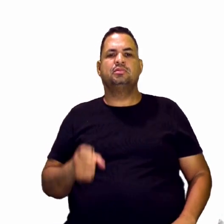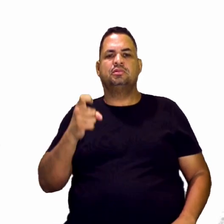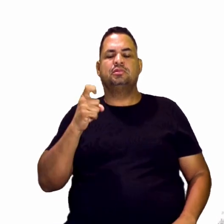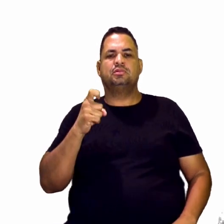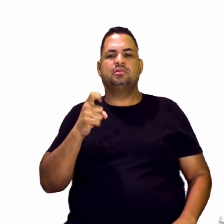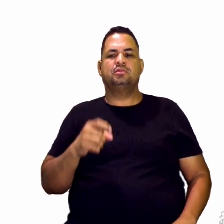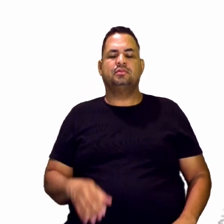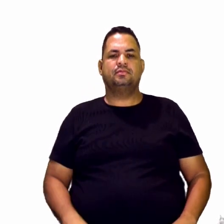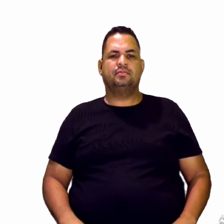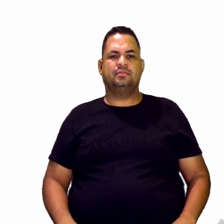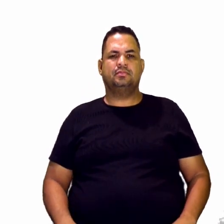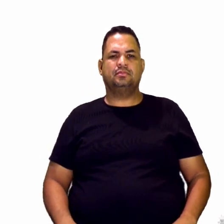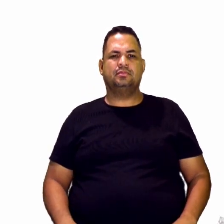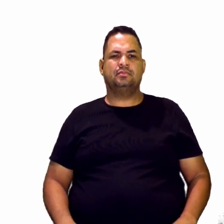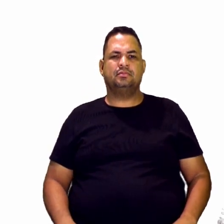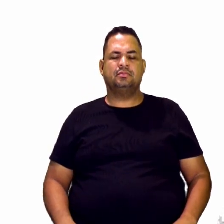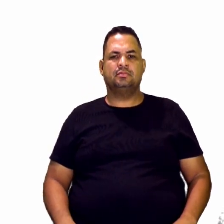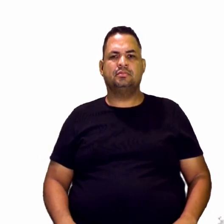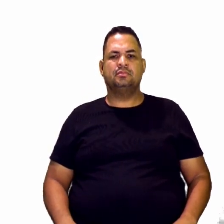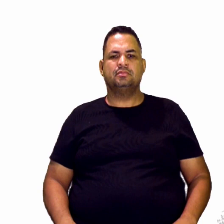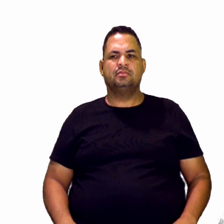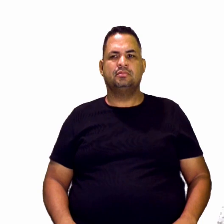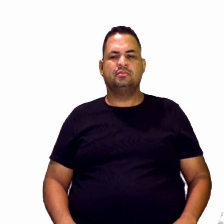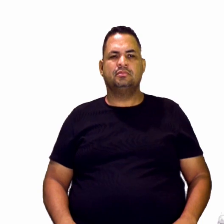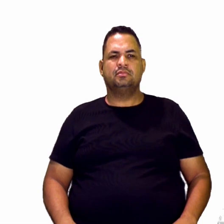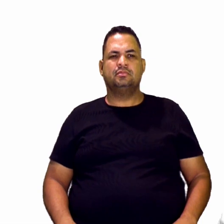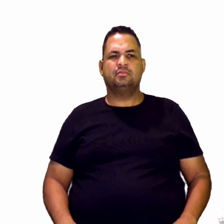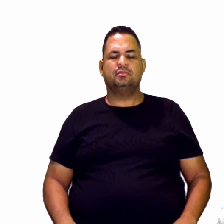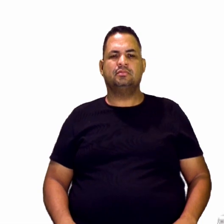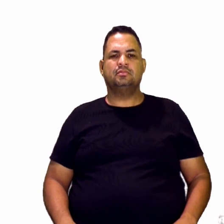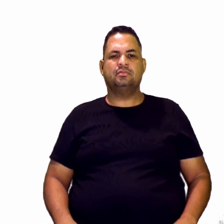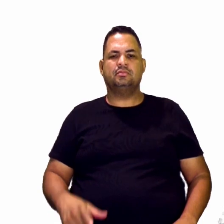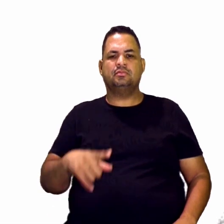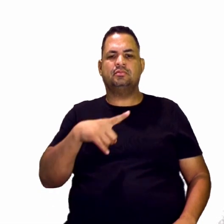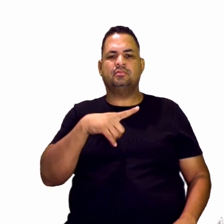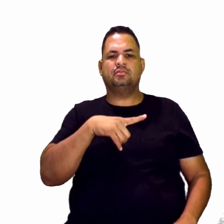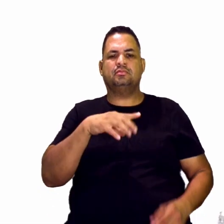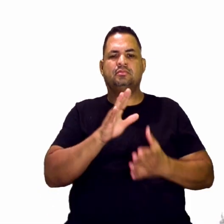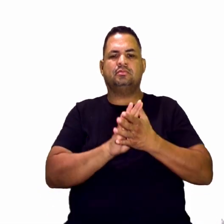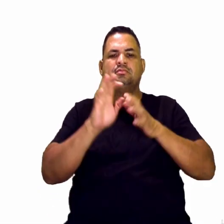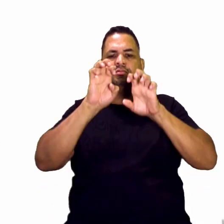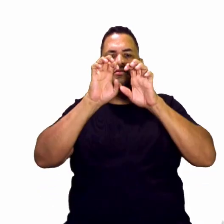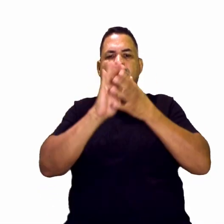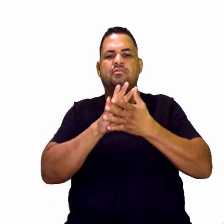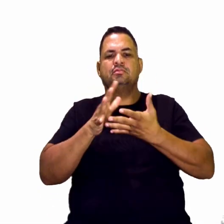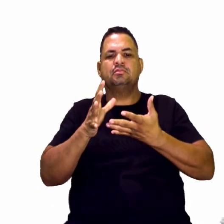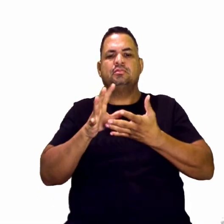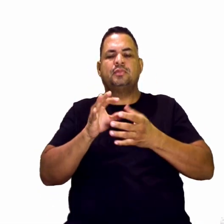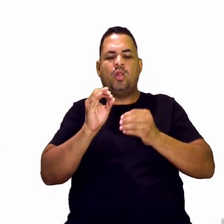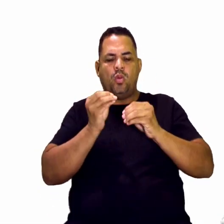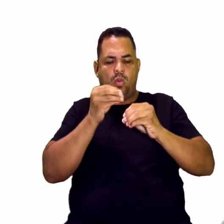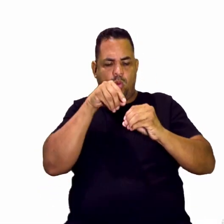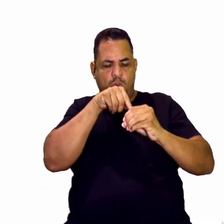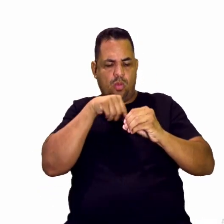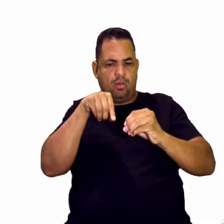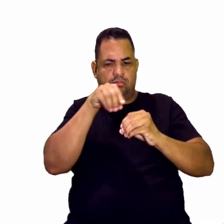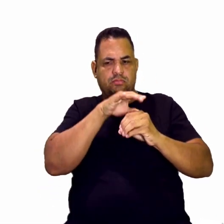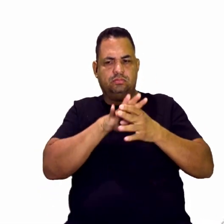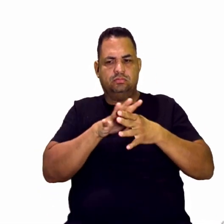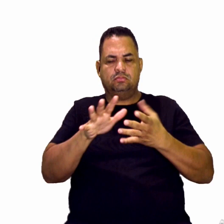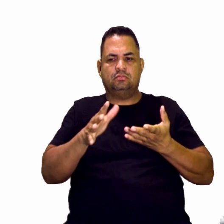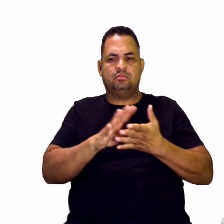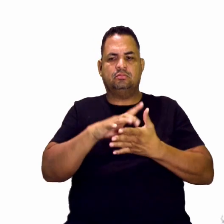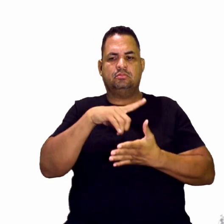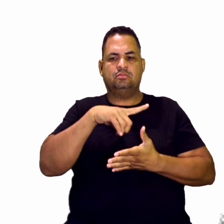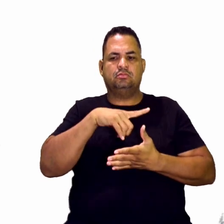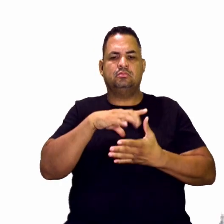tá? Glicocálix, que vai ser o quê? Uma estrutura, uma região responsável pela adesão